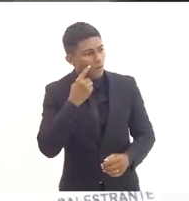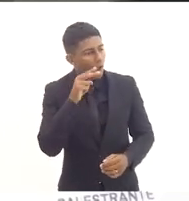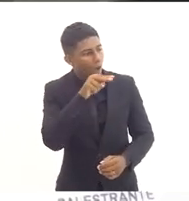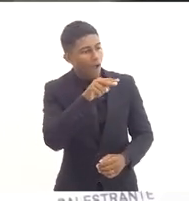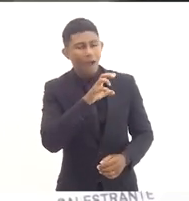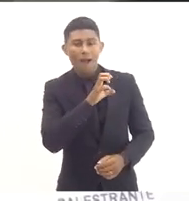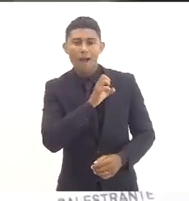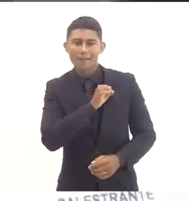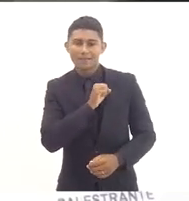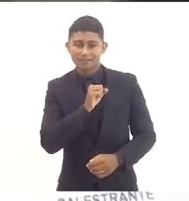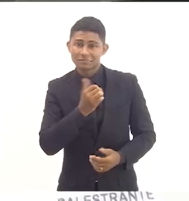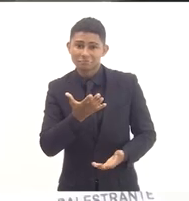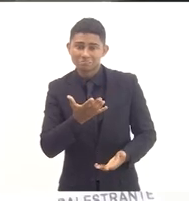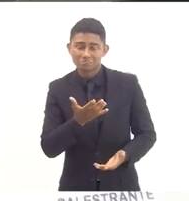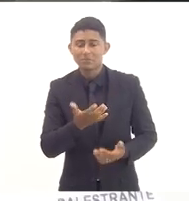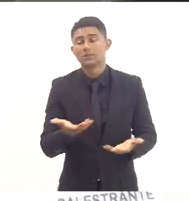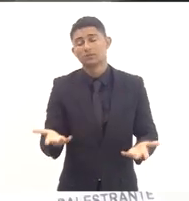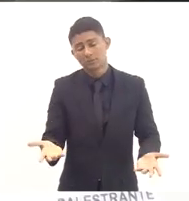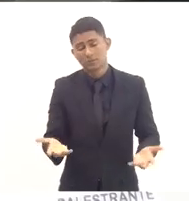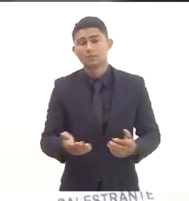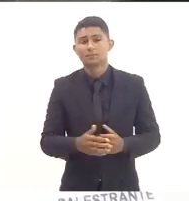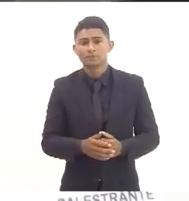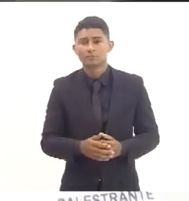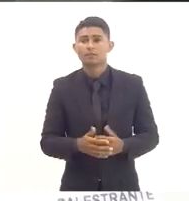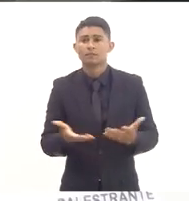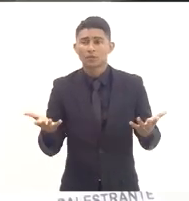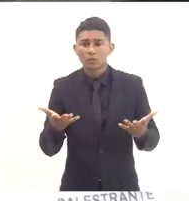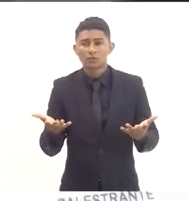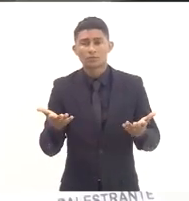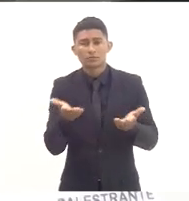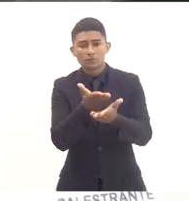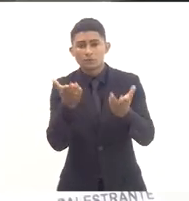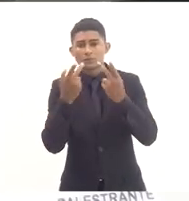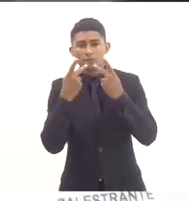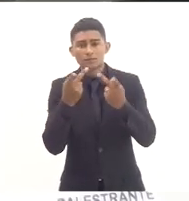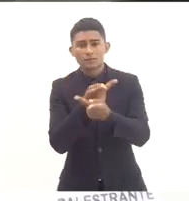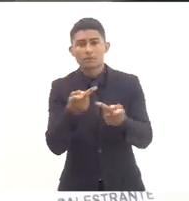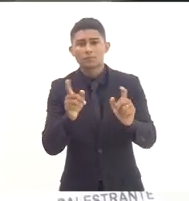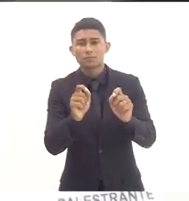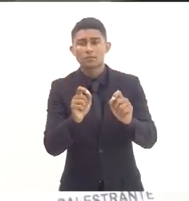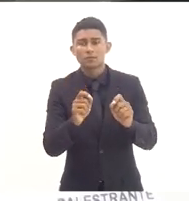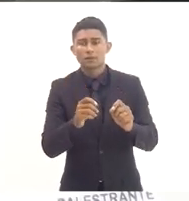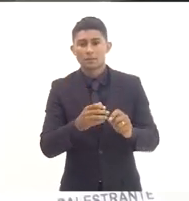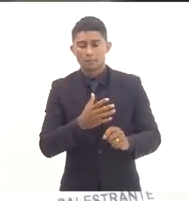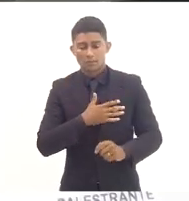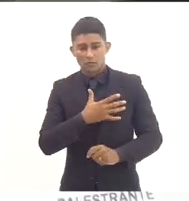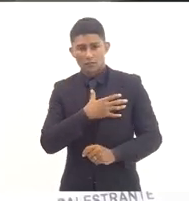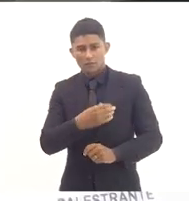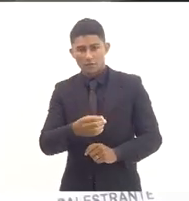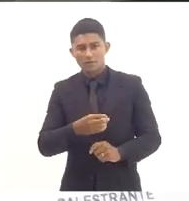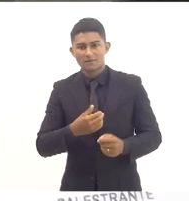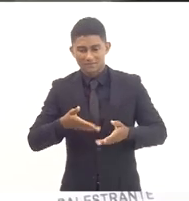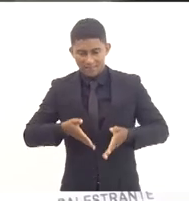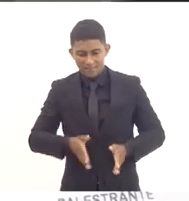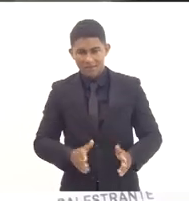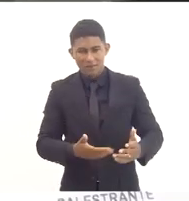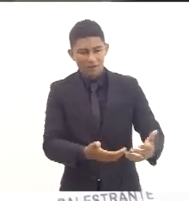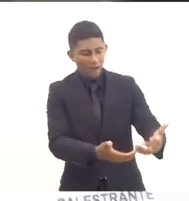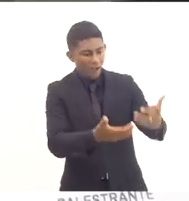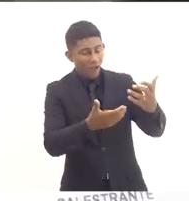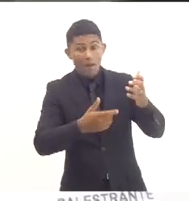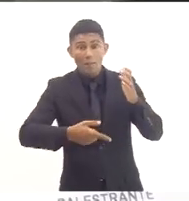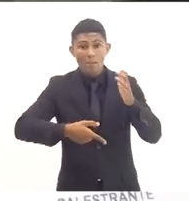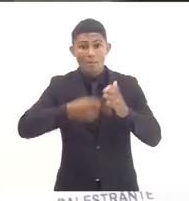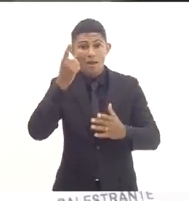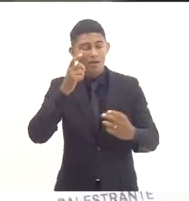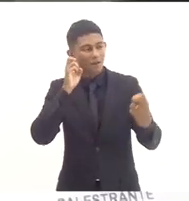for e o que eu queria compartilhar com vocês nessa manhã é que quando eu conheci o meu filhinho quando eu vi o meu filhinho pela primeira vez eu